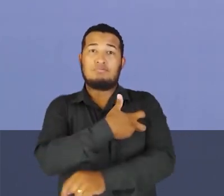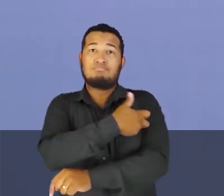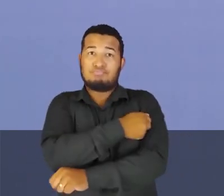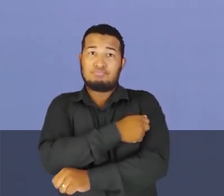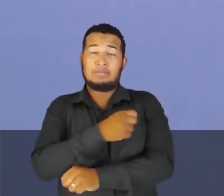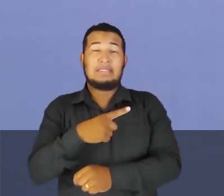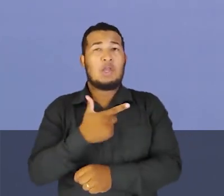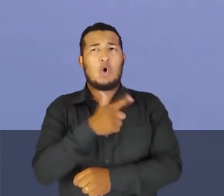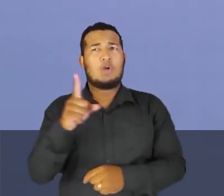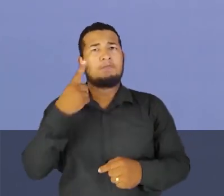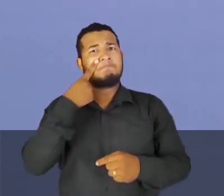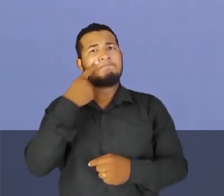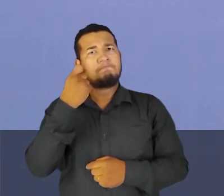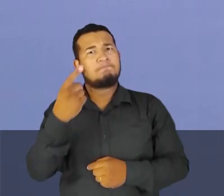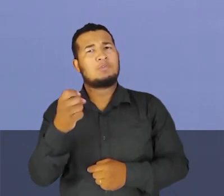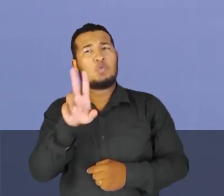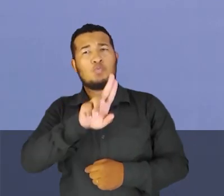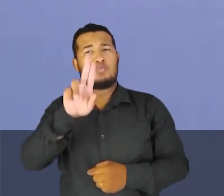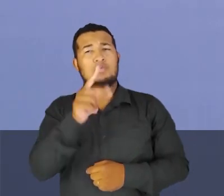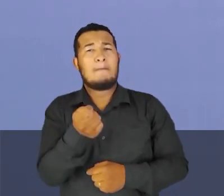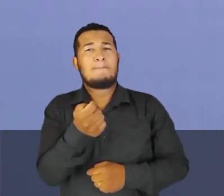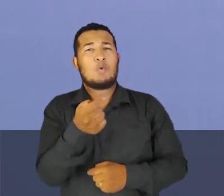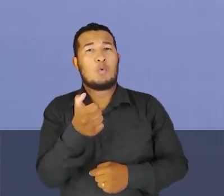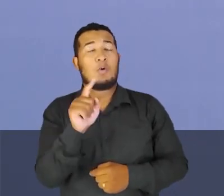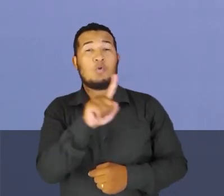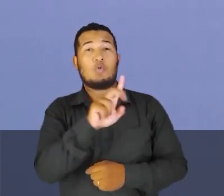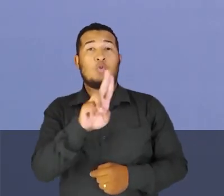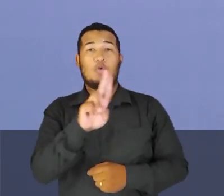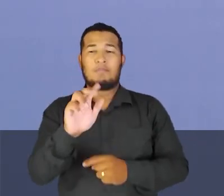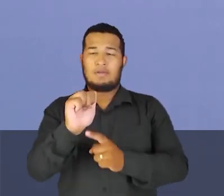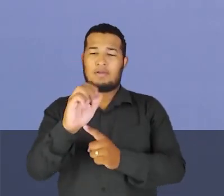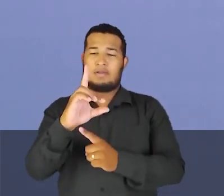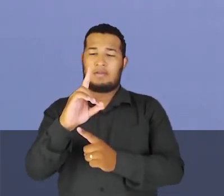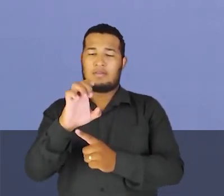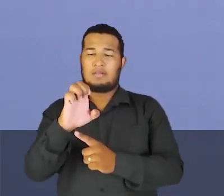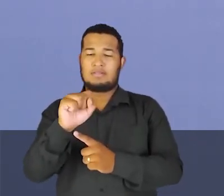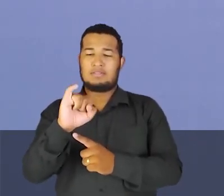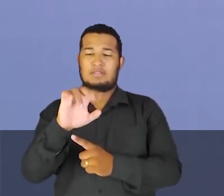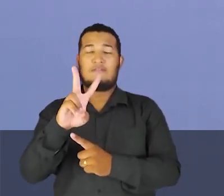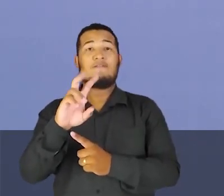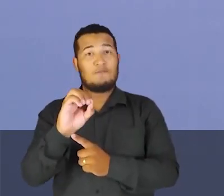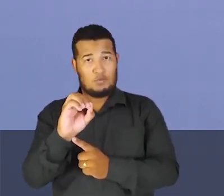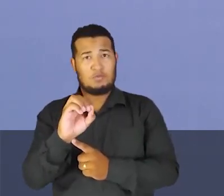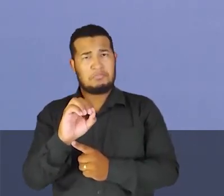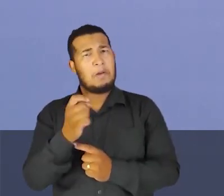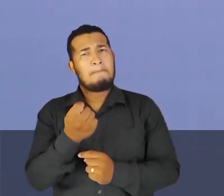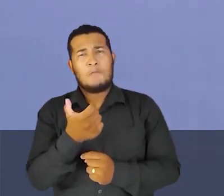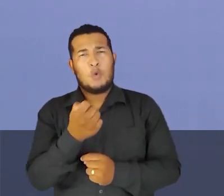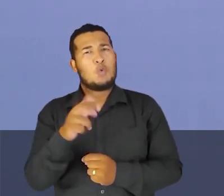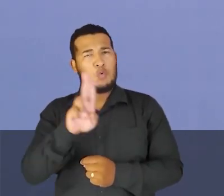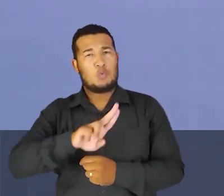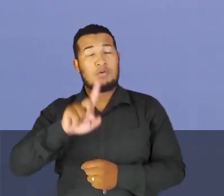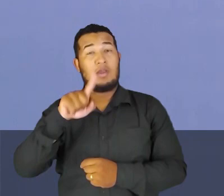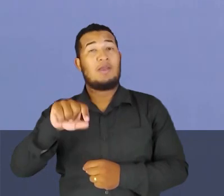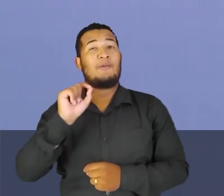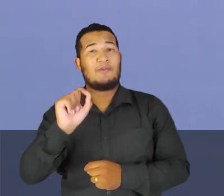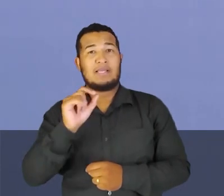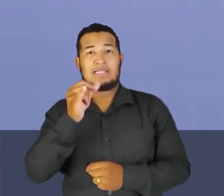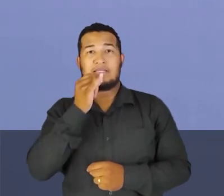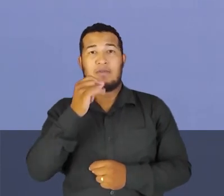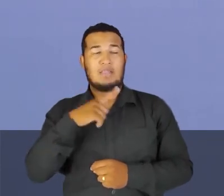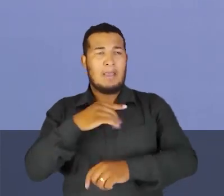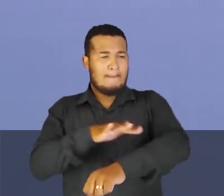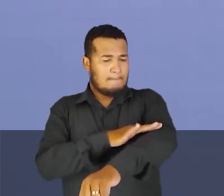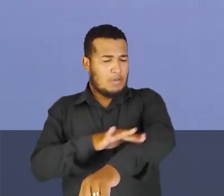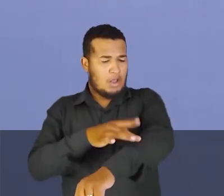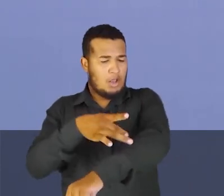bem curioso, que é pouco utilizado, que é o adesivo hormonal, o adesivo anticoncepcional, que é um adesivo que é colocado na pele e